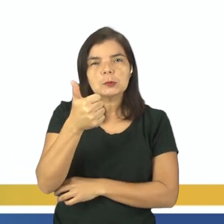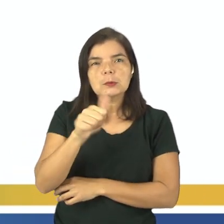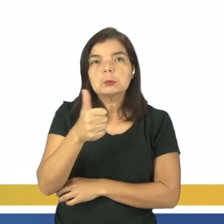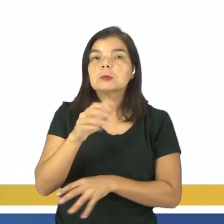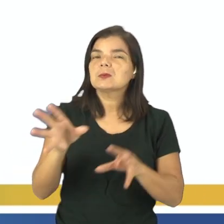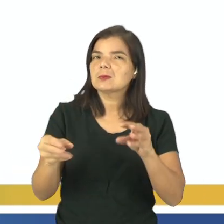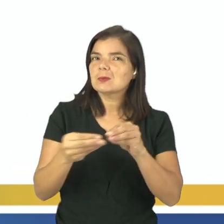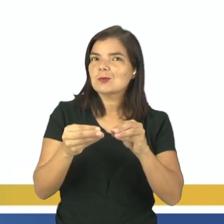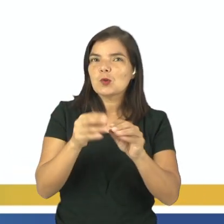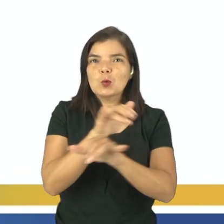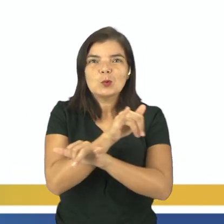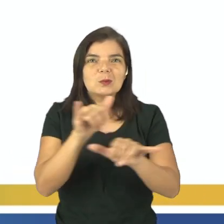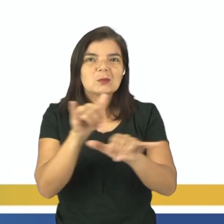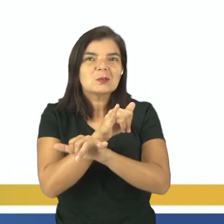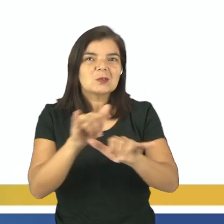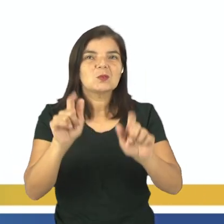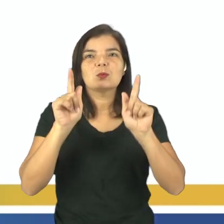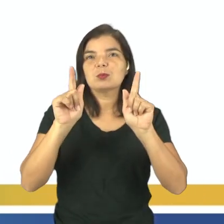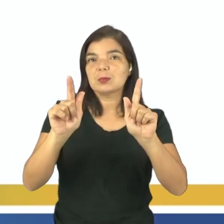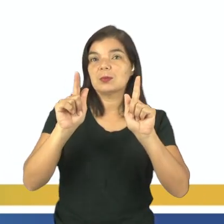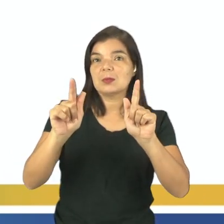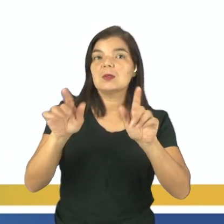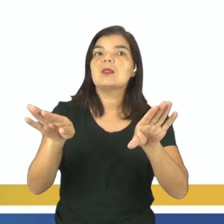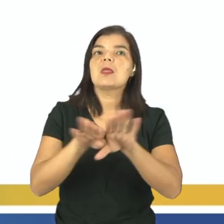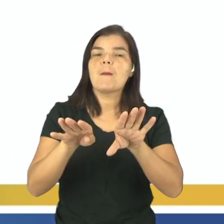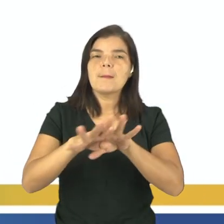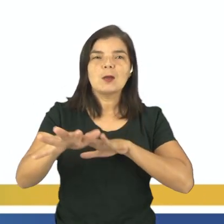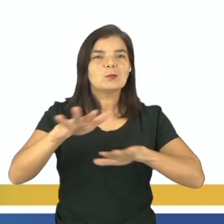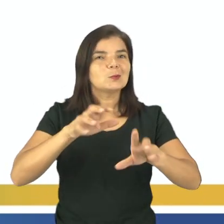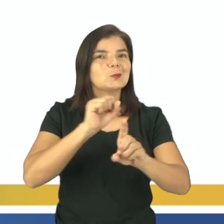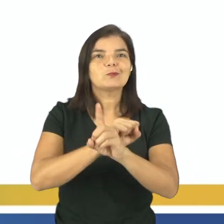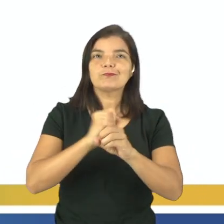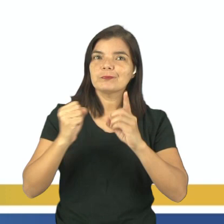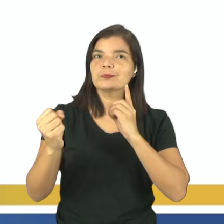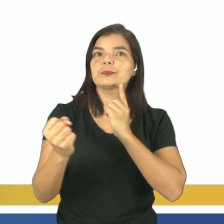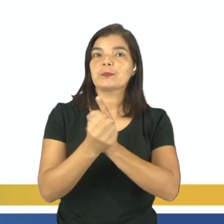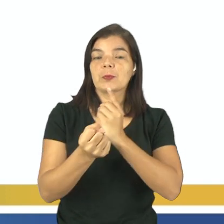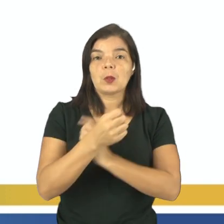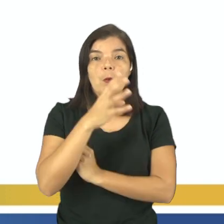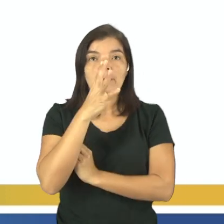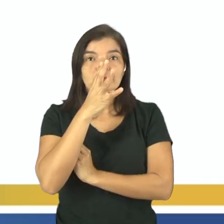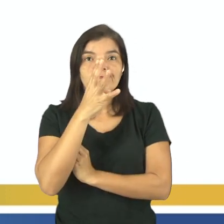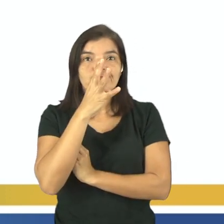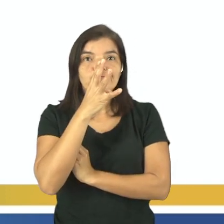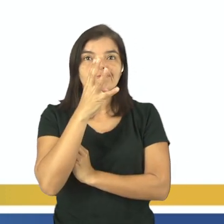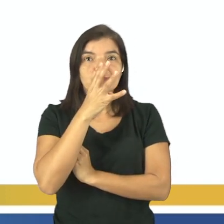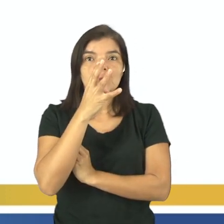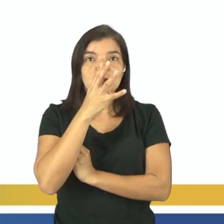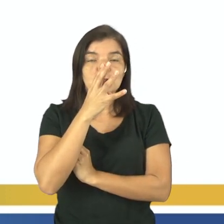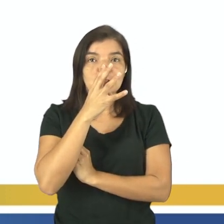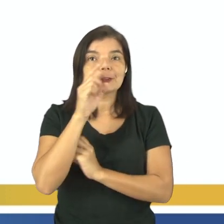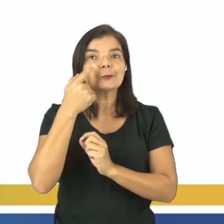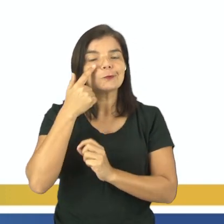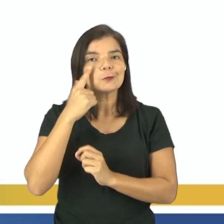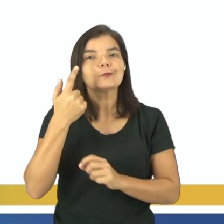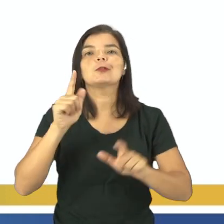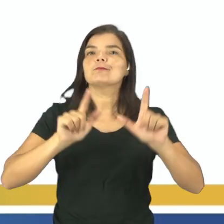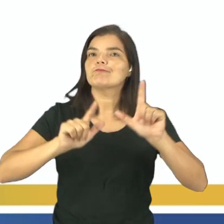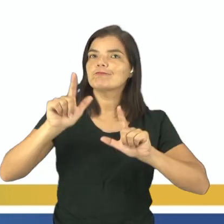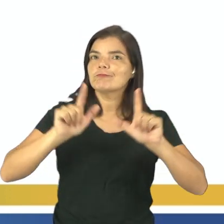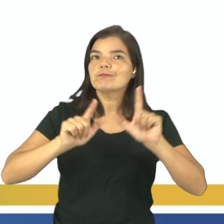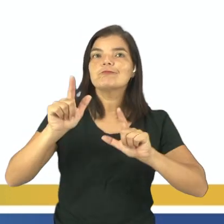análises simplistas das manifestações e de todas essas movimentações sociais a que assistimos diante de nossas